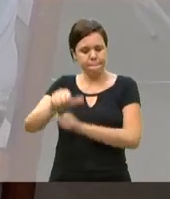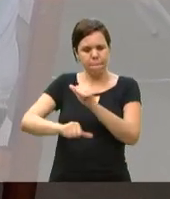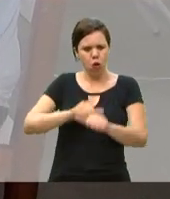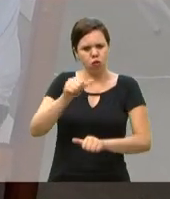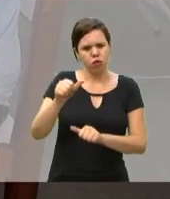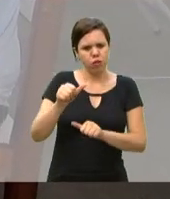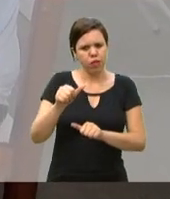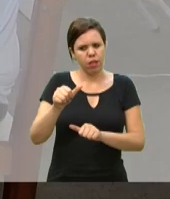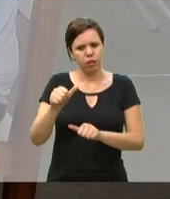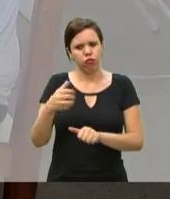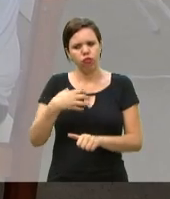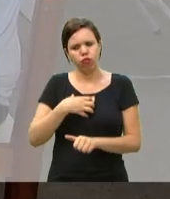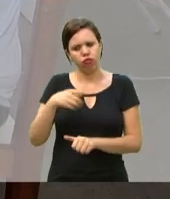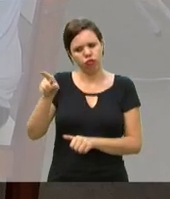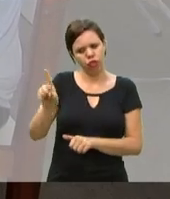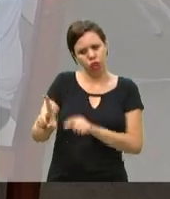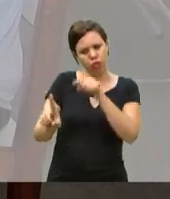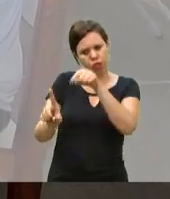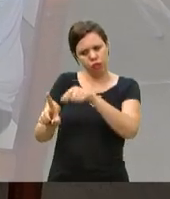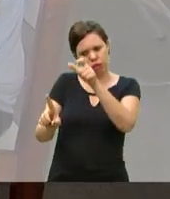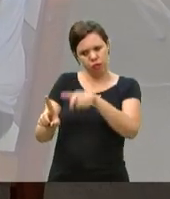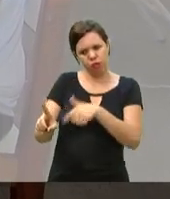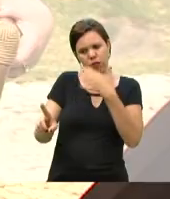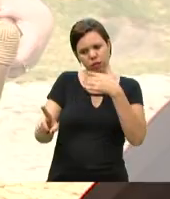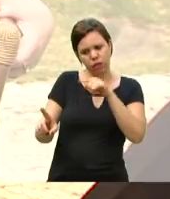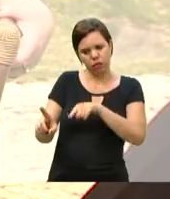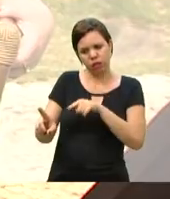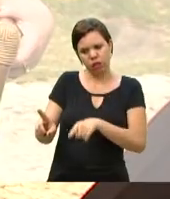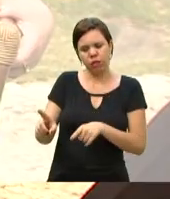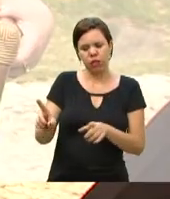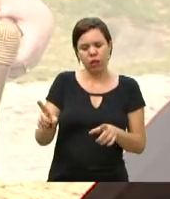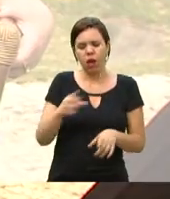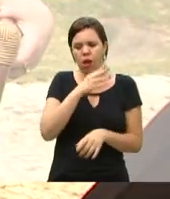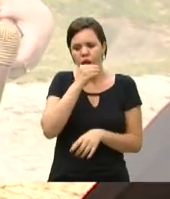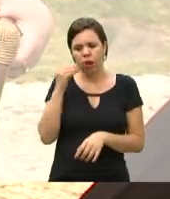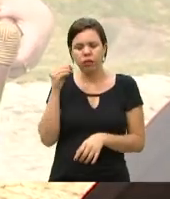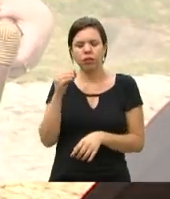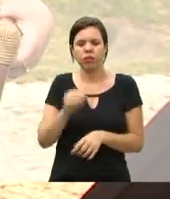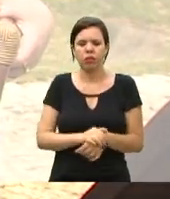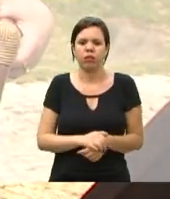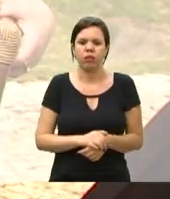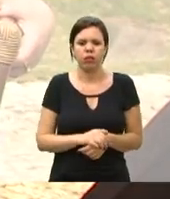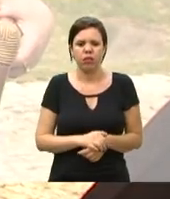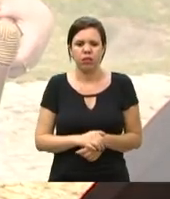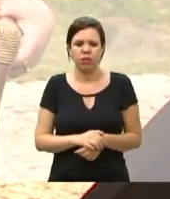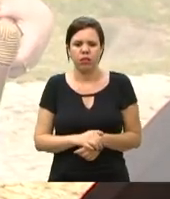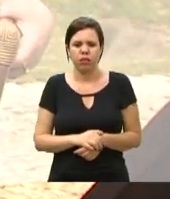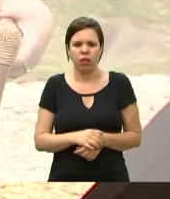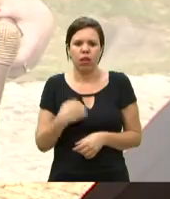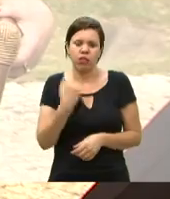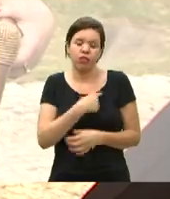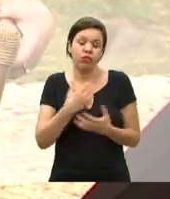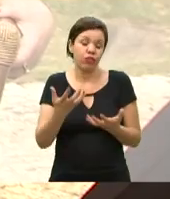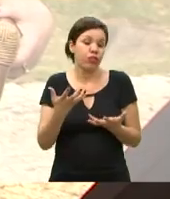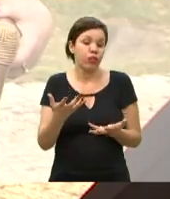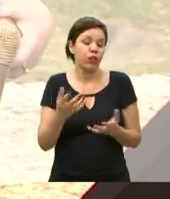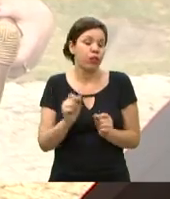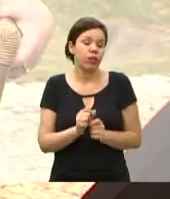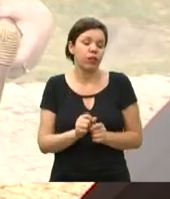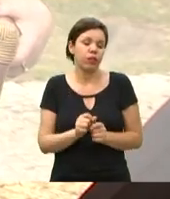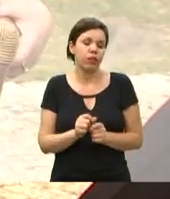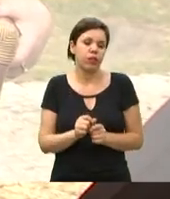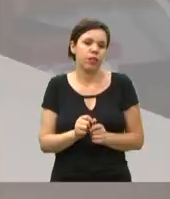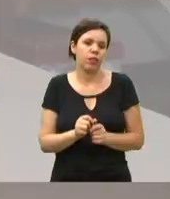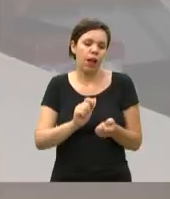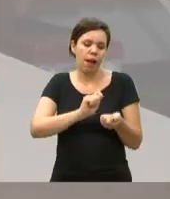o estado que se encontra essa criança ou esse adolescente. Não é? A gente busca, eu vou chamar de uma